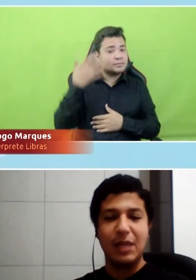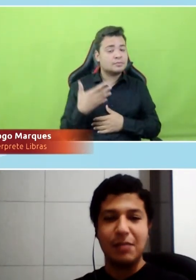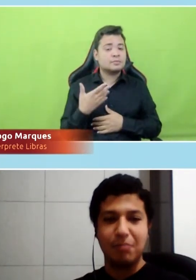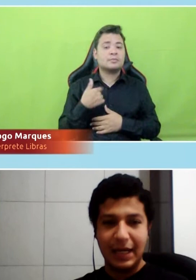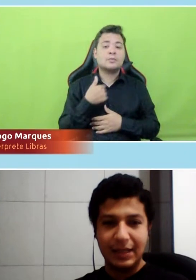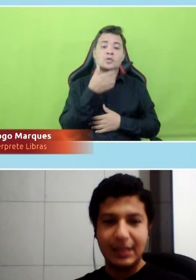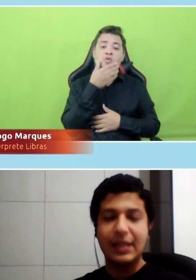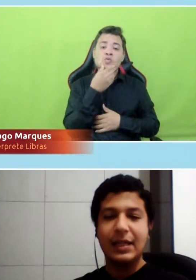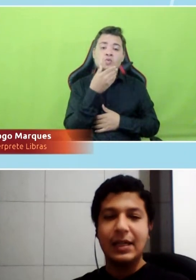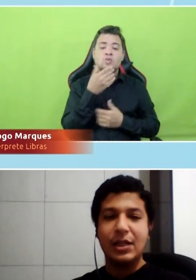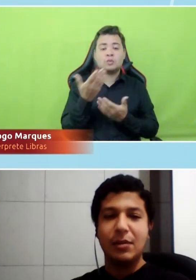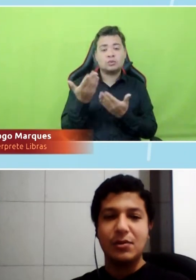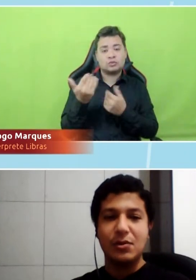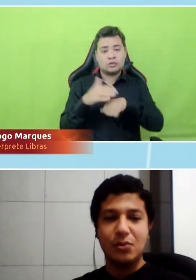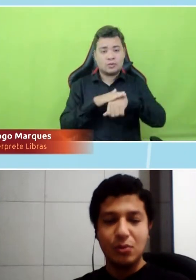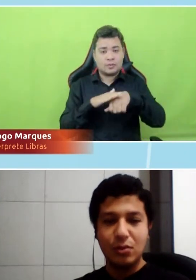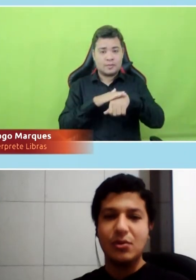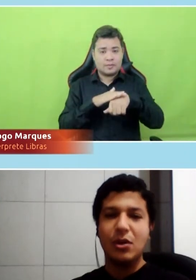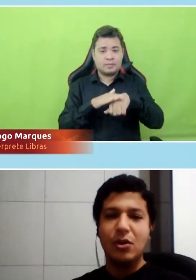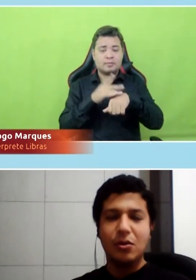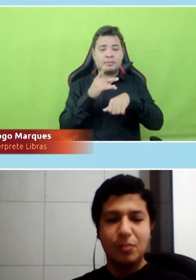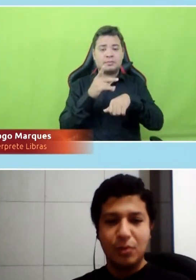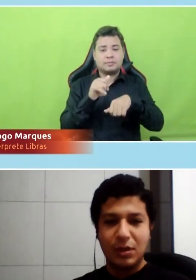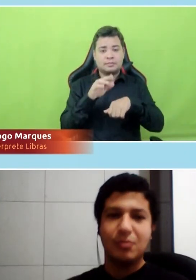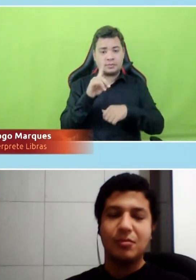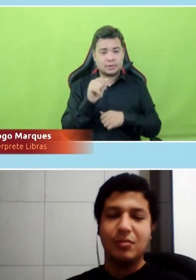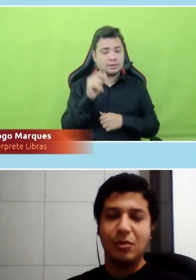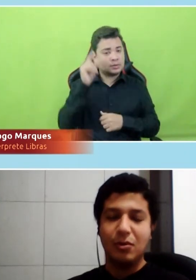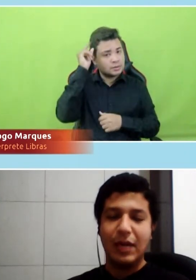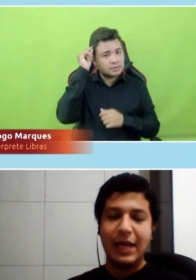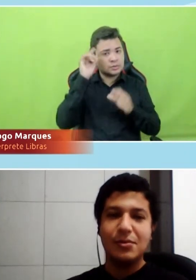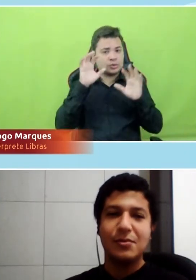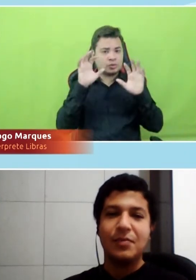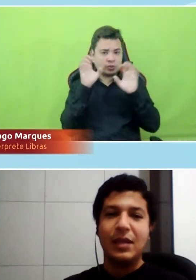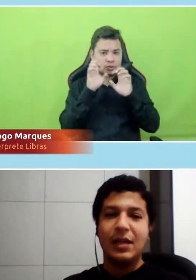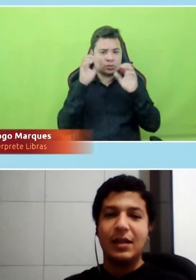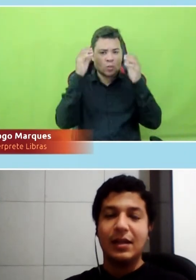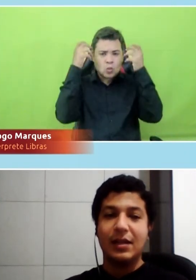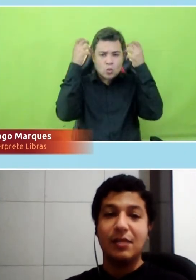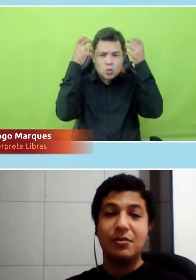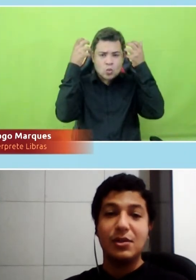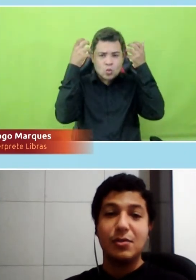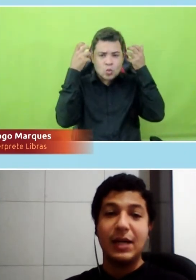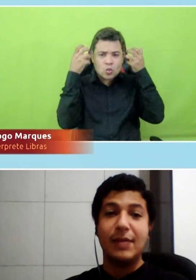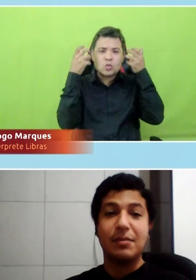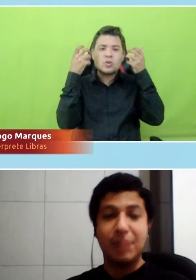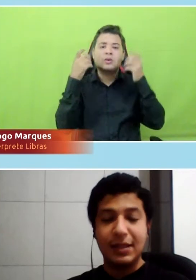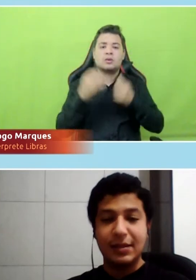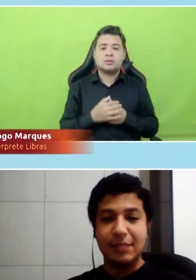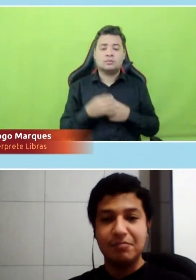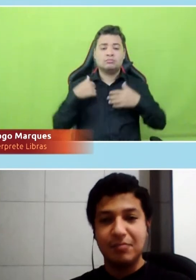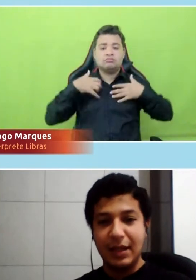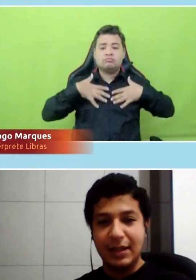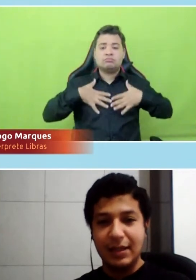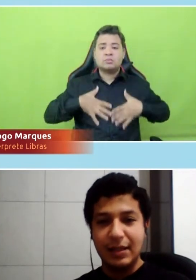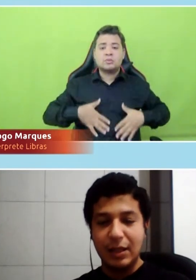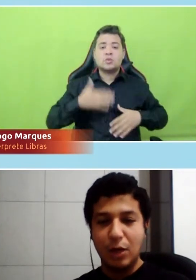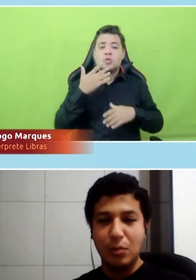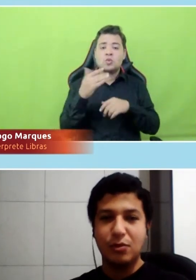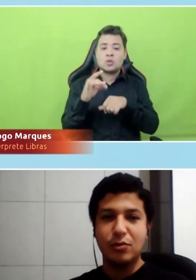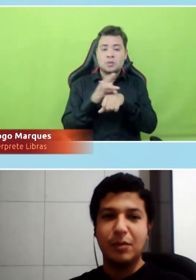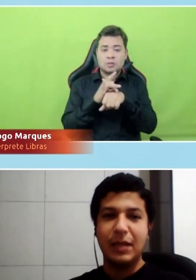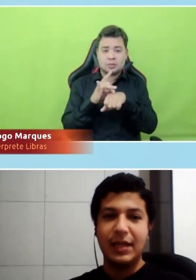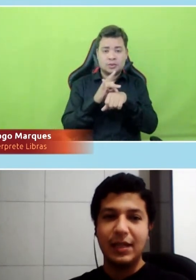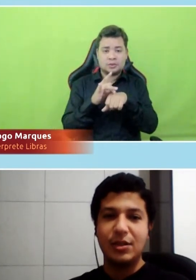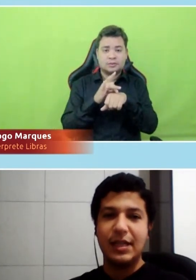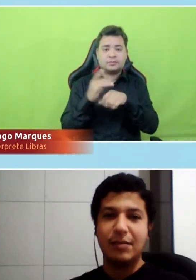pele parda, de cabelos escuros, um pouquinho ondulados, visto uma camisa preta, aqui ao meu fundo